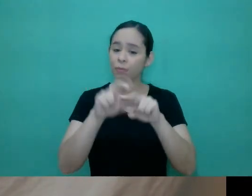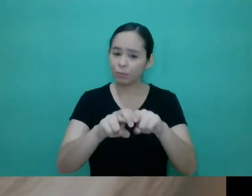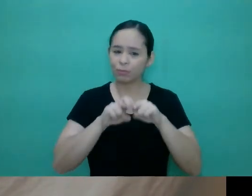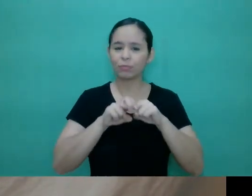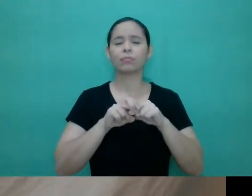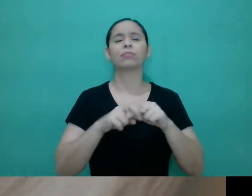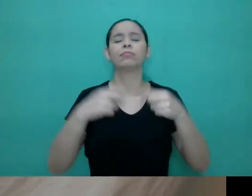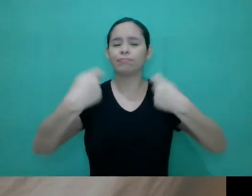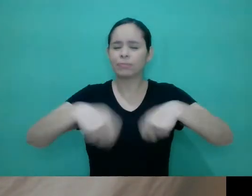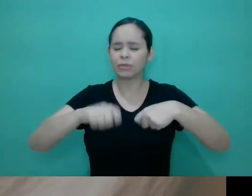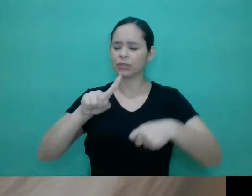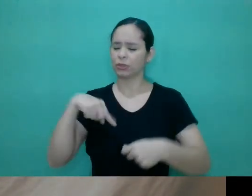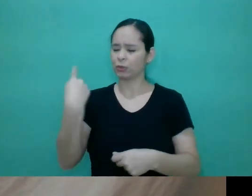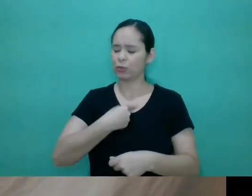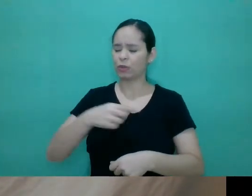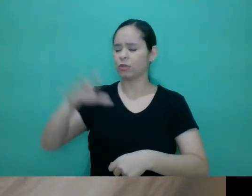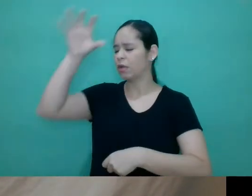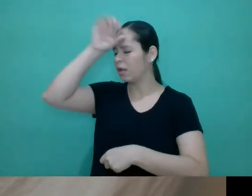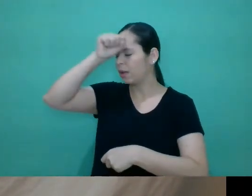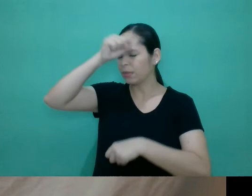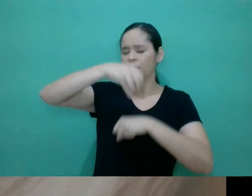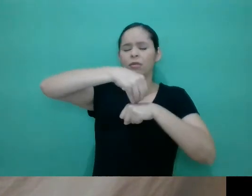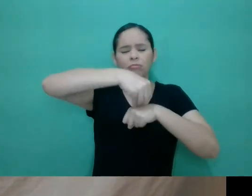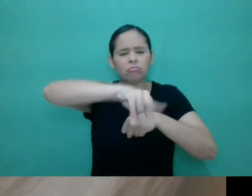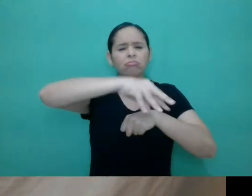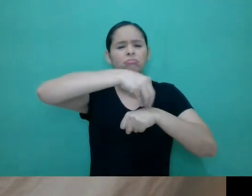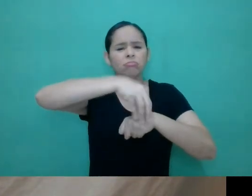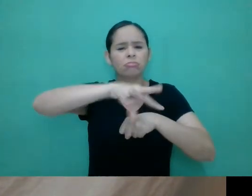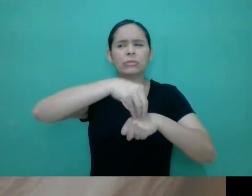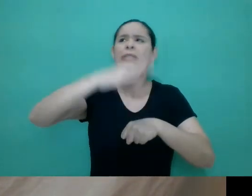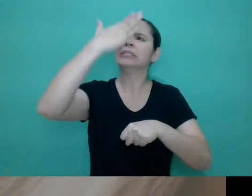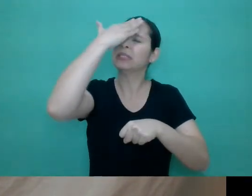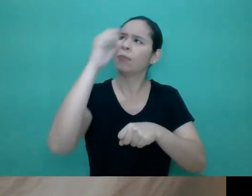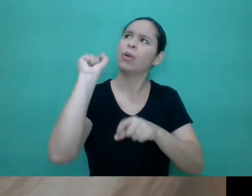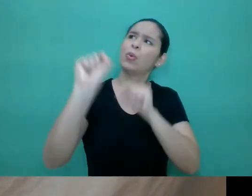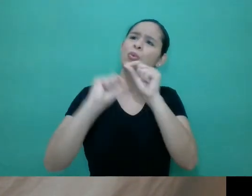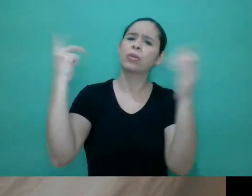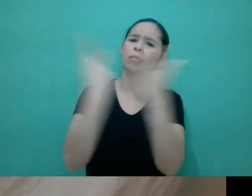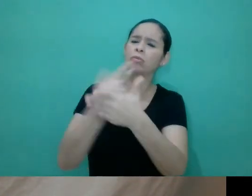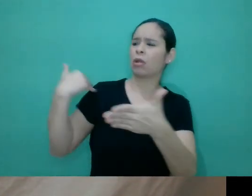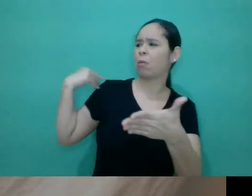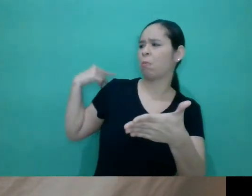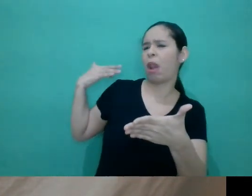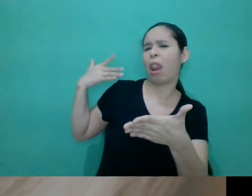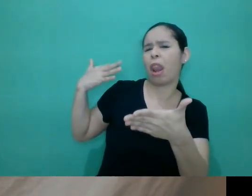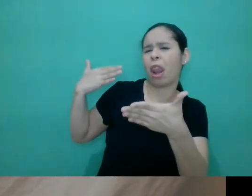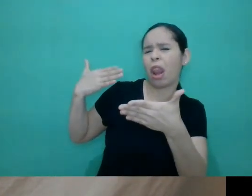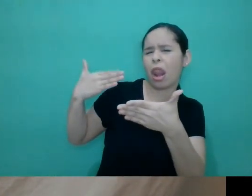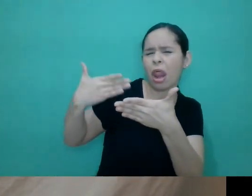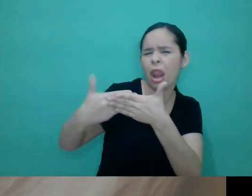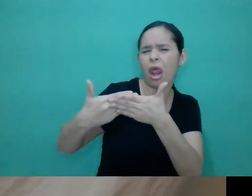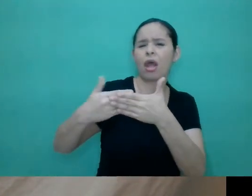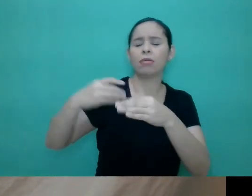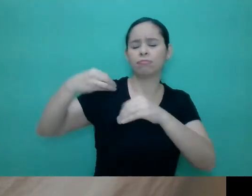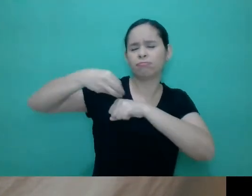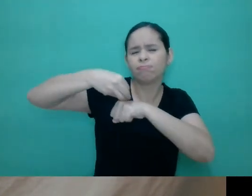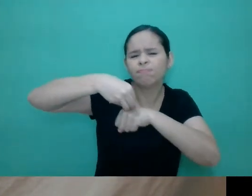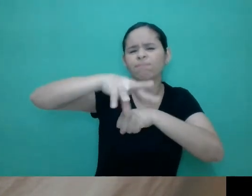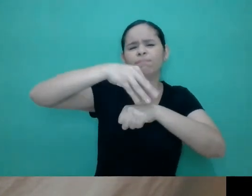ser ensinados, que se saiba que houve, desde os primeiros tempos, resistência local e